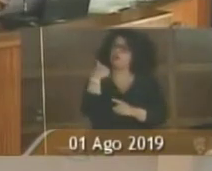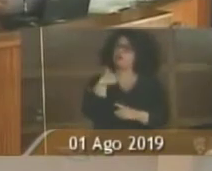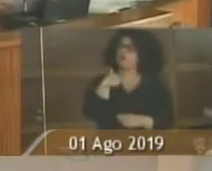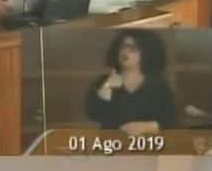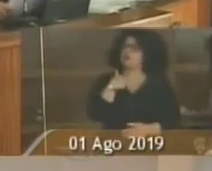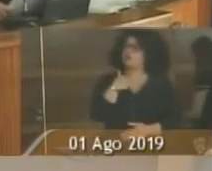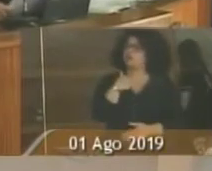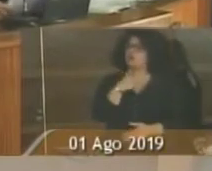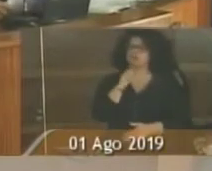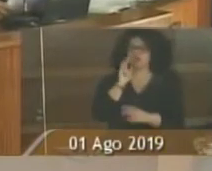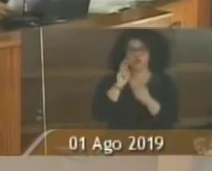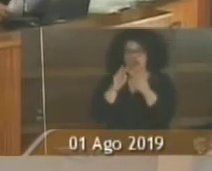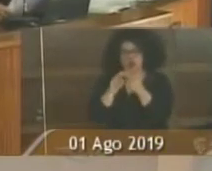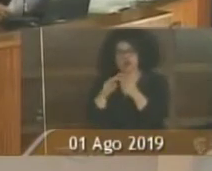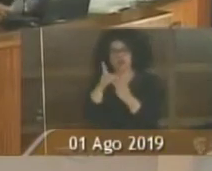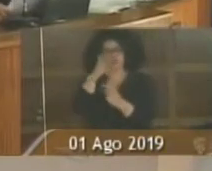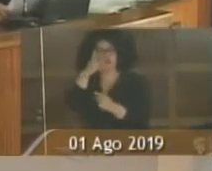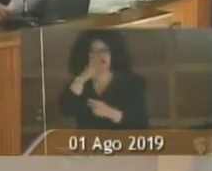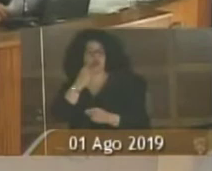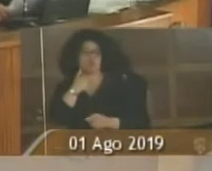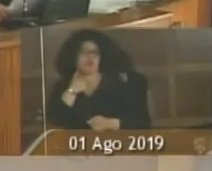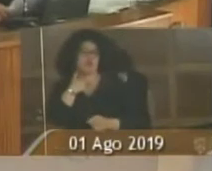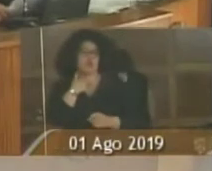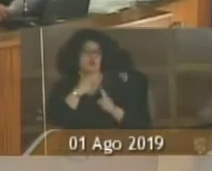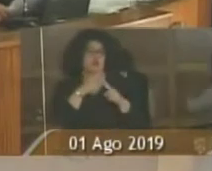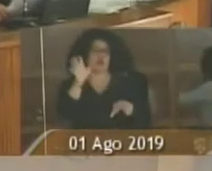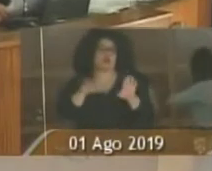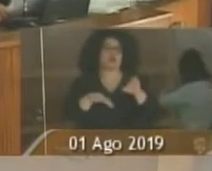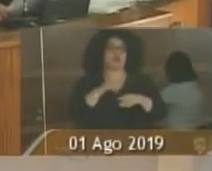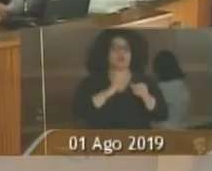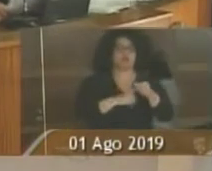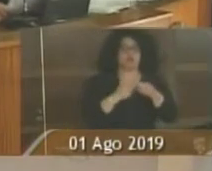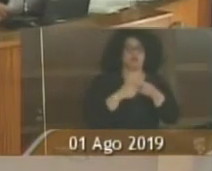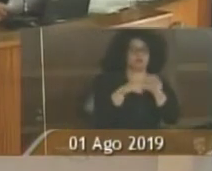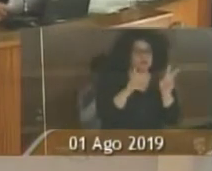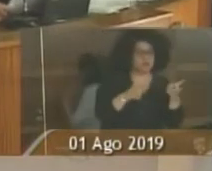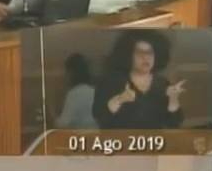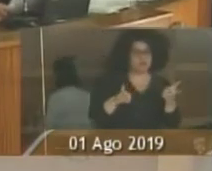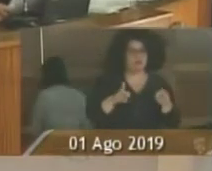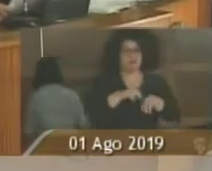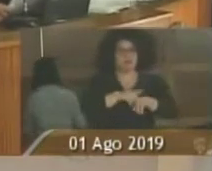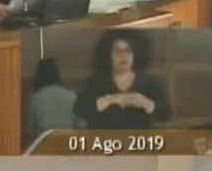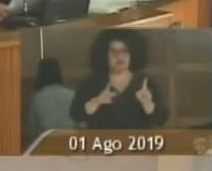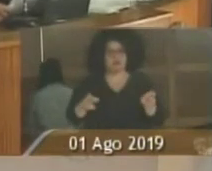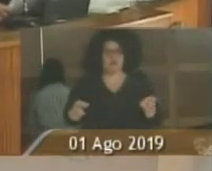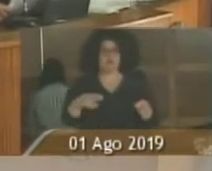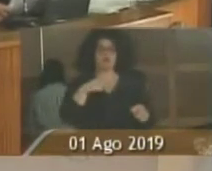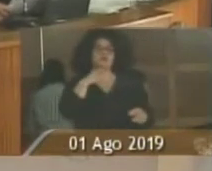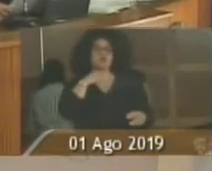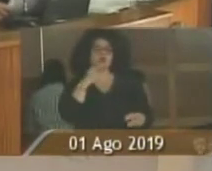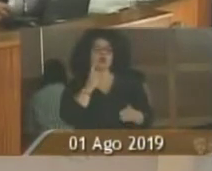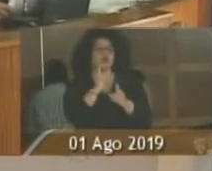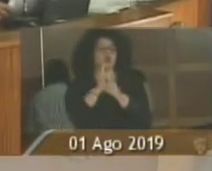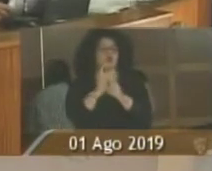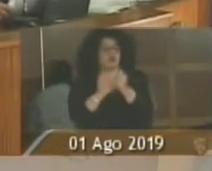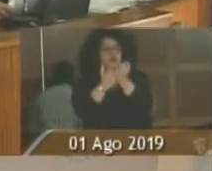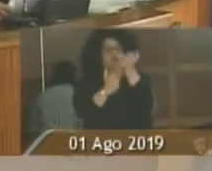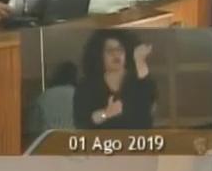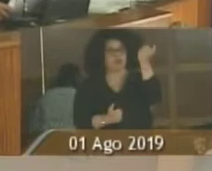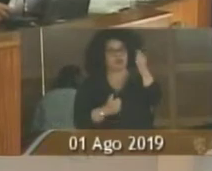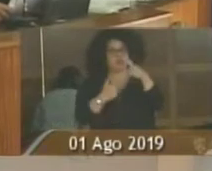não via os vereadores, que a gente não pode estar no mesmo lugar, no mesmo tempo, a gente encontrava os